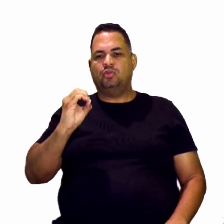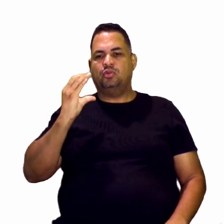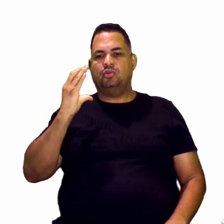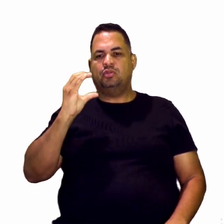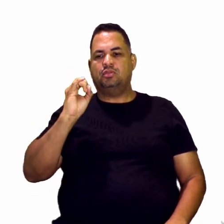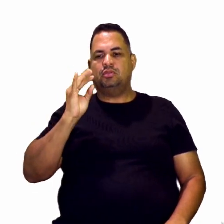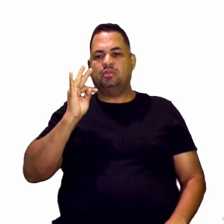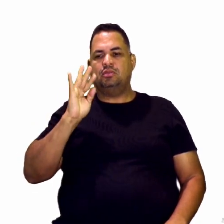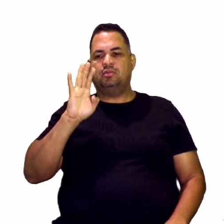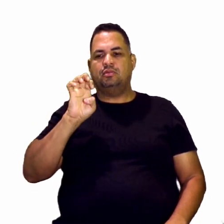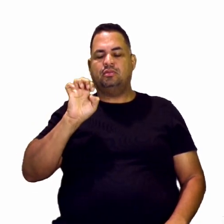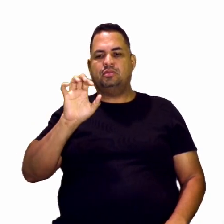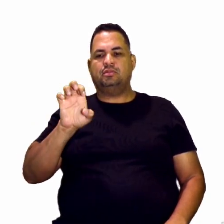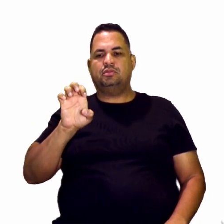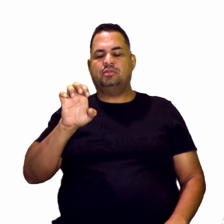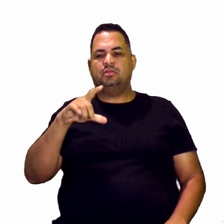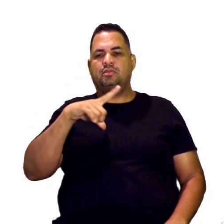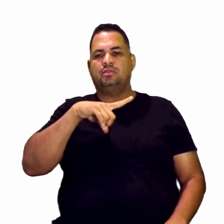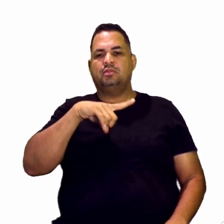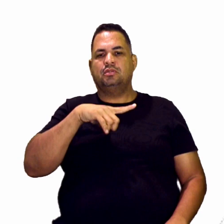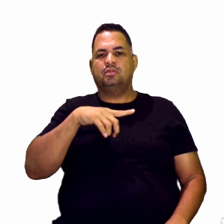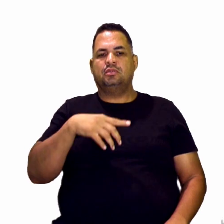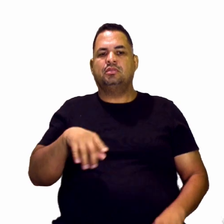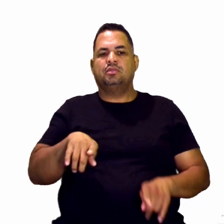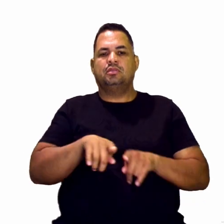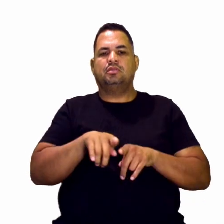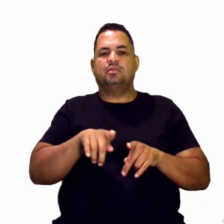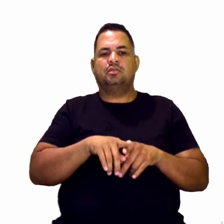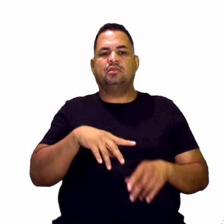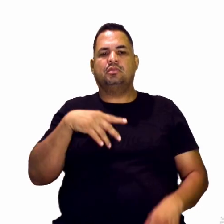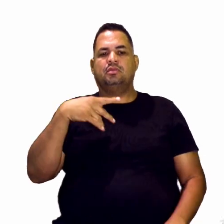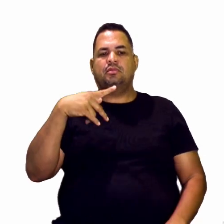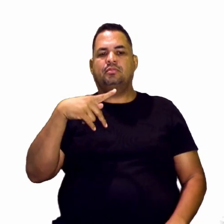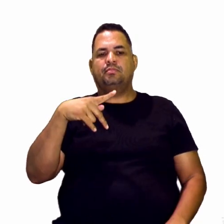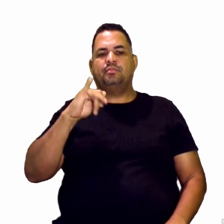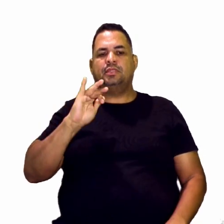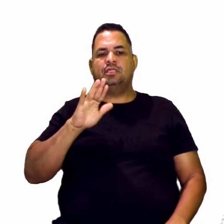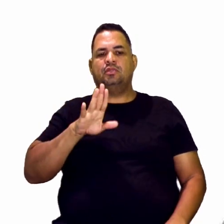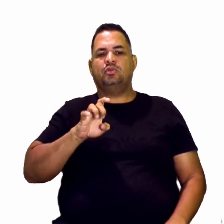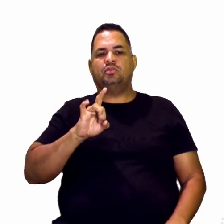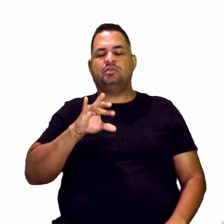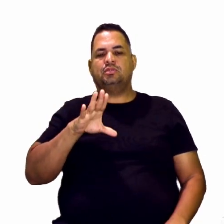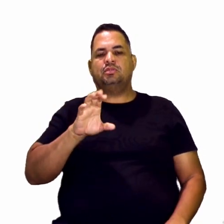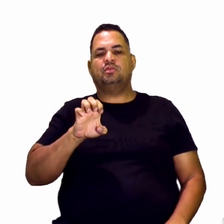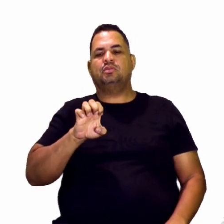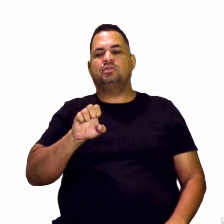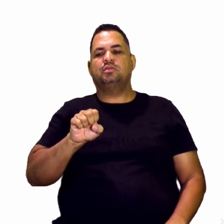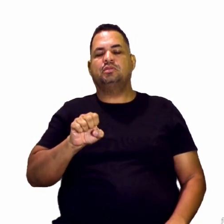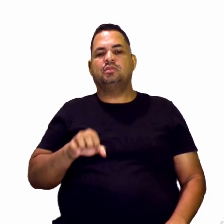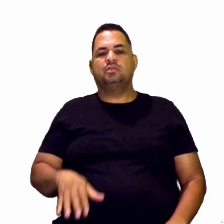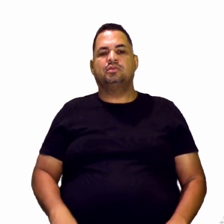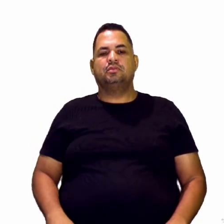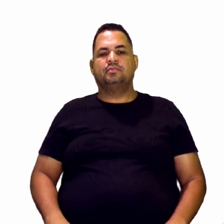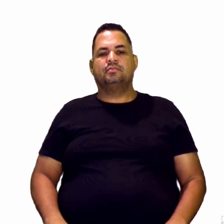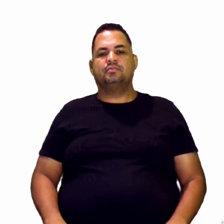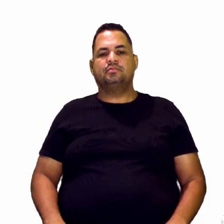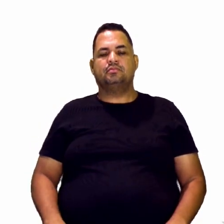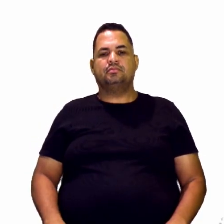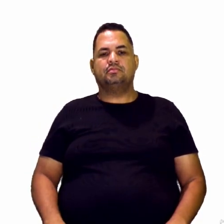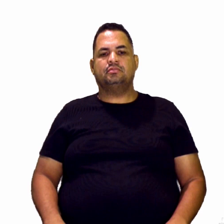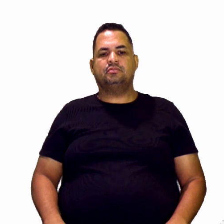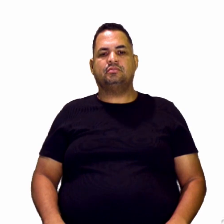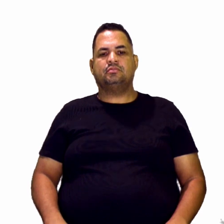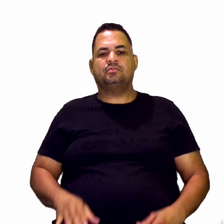a gente tem a pinocitose, que é, digamos assim, o invaginamento,